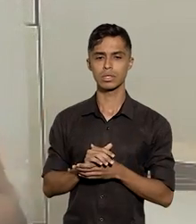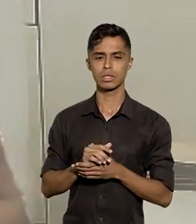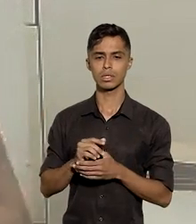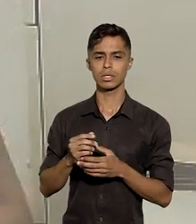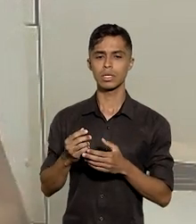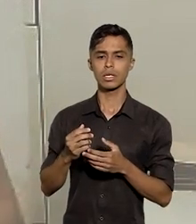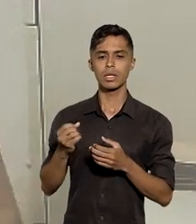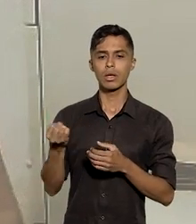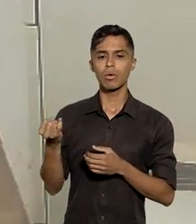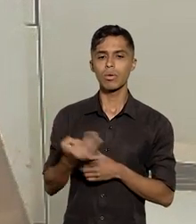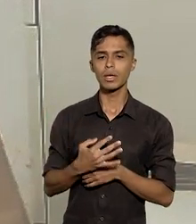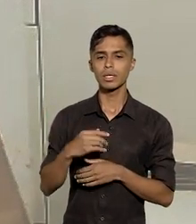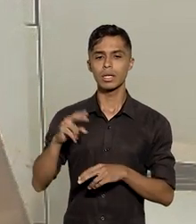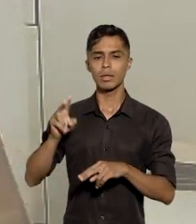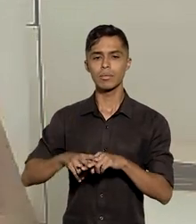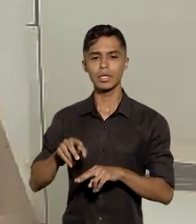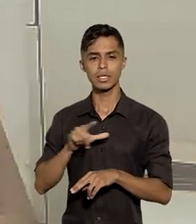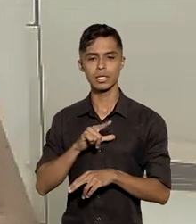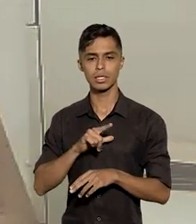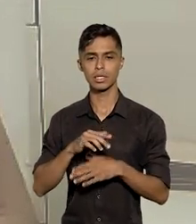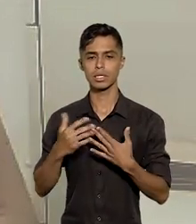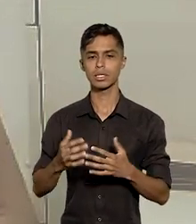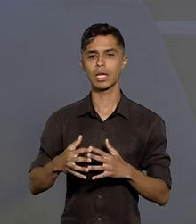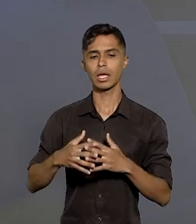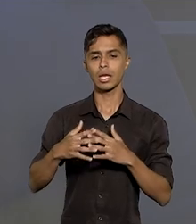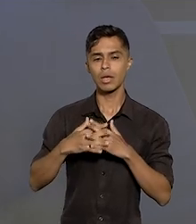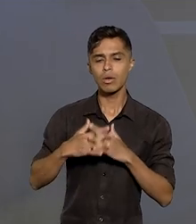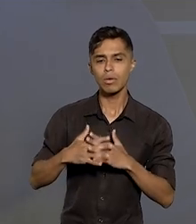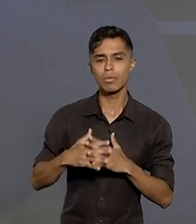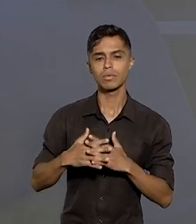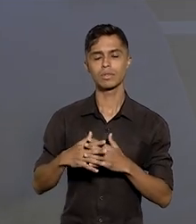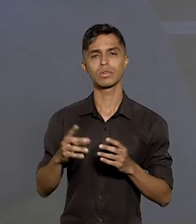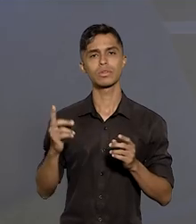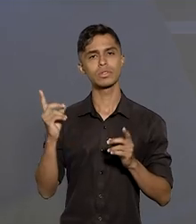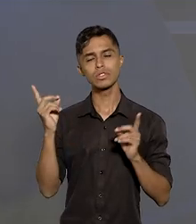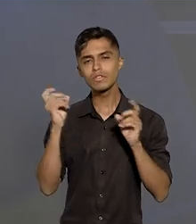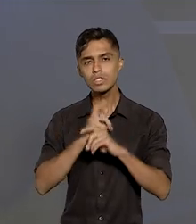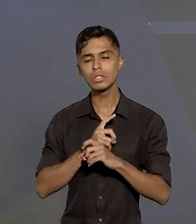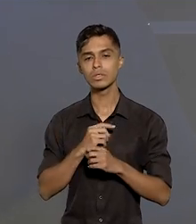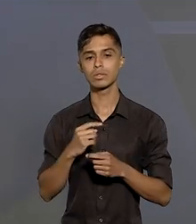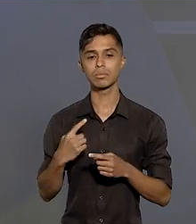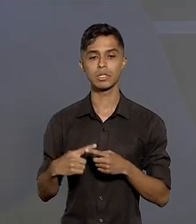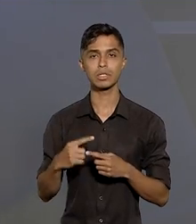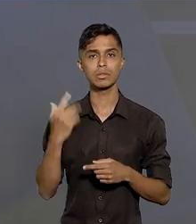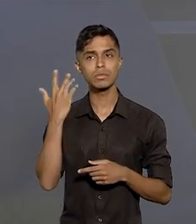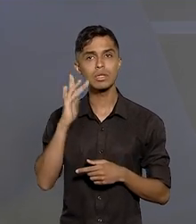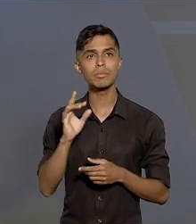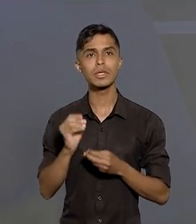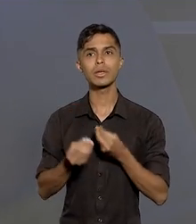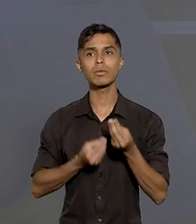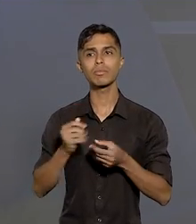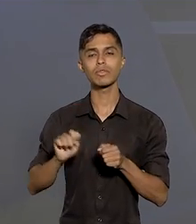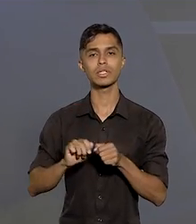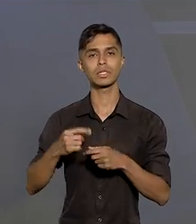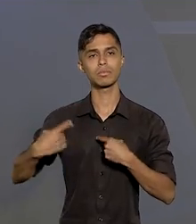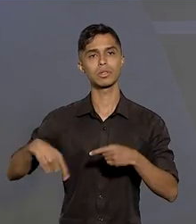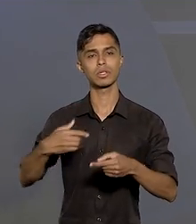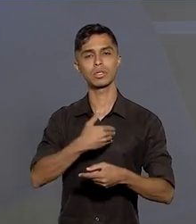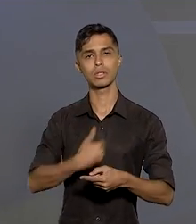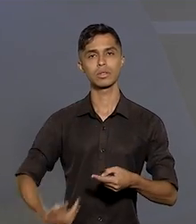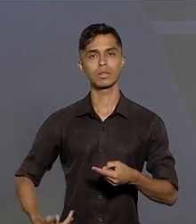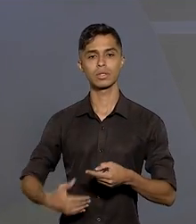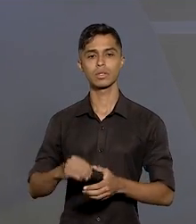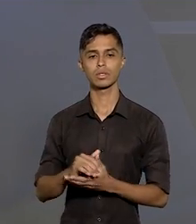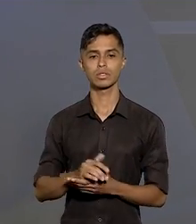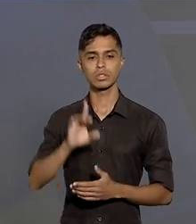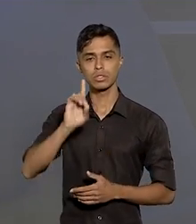presas. E aí era muito complicado, porque a gente fazer política pública